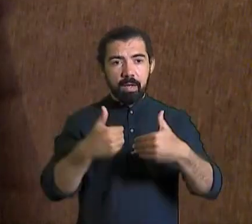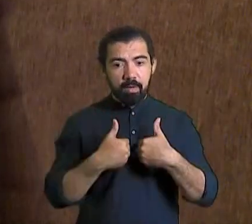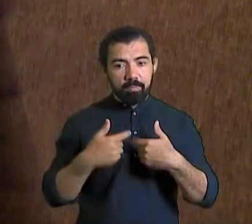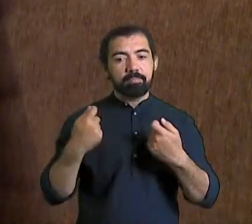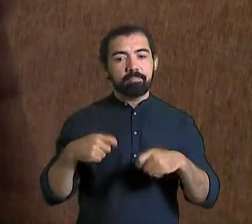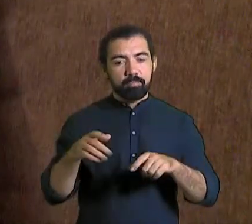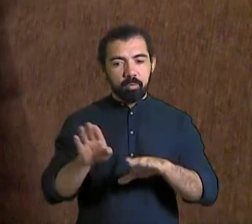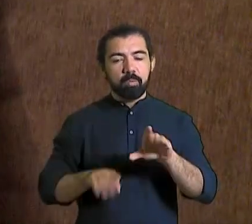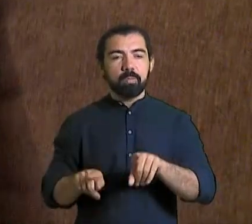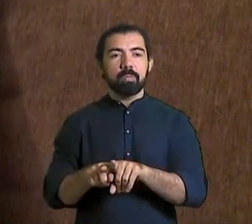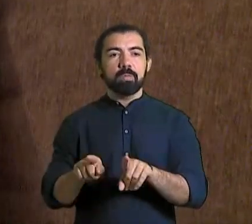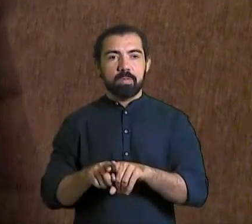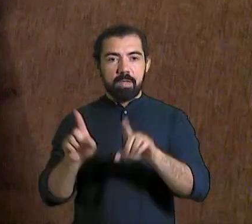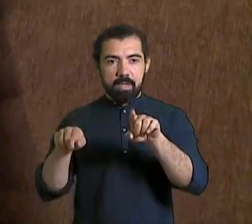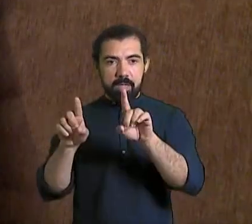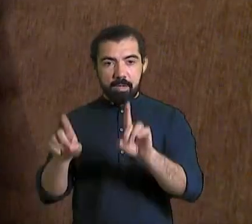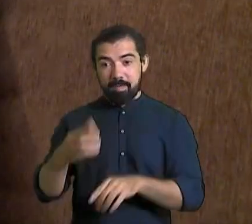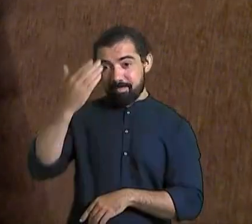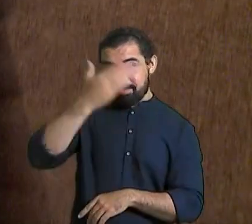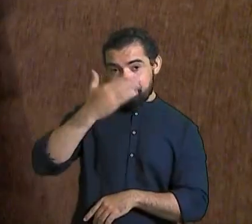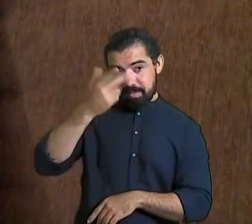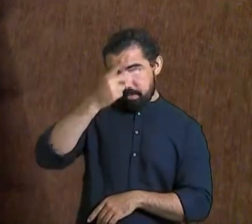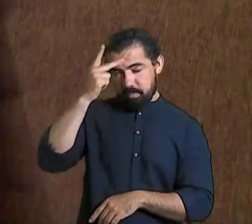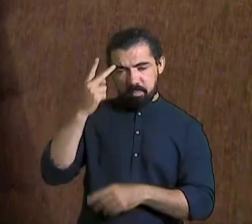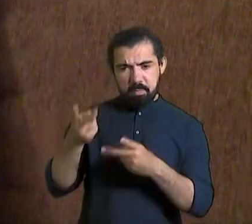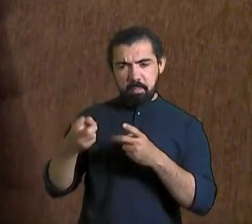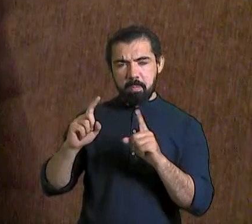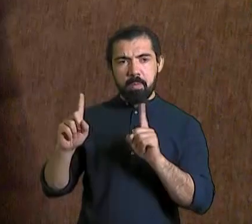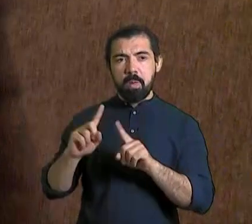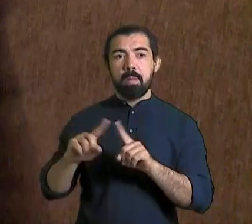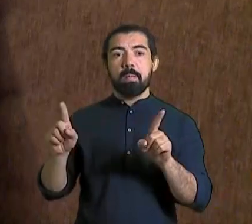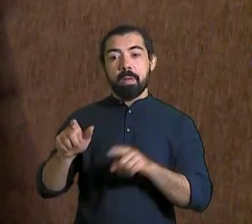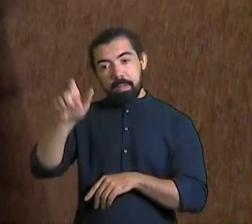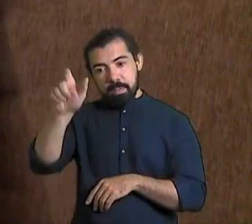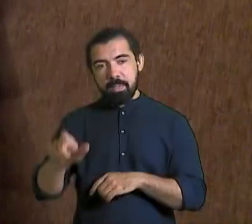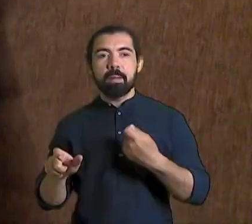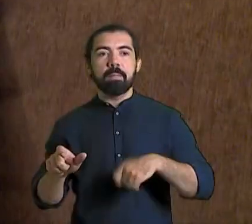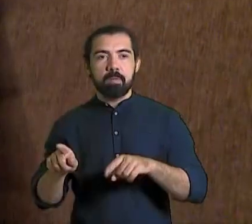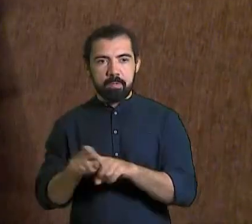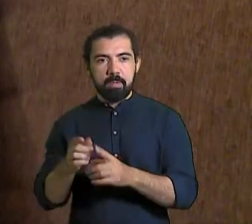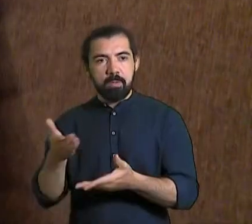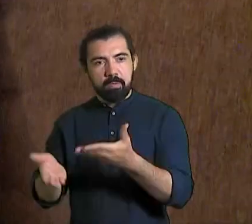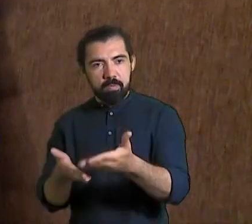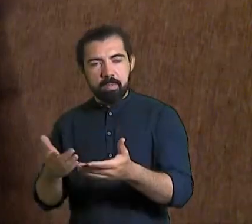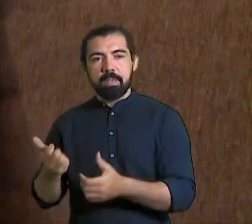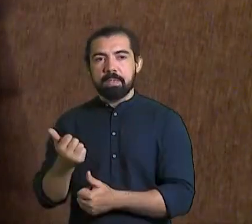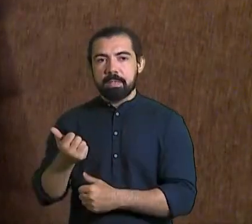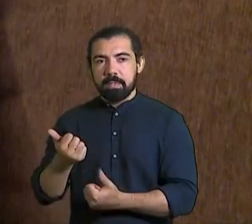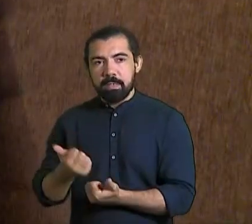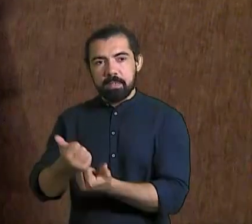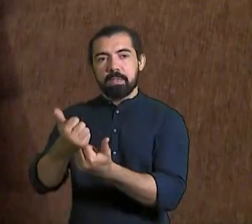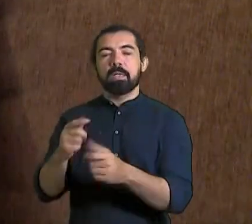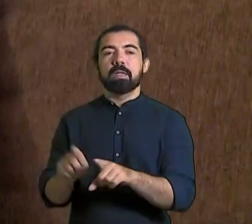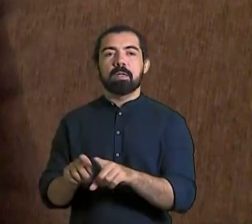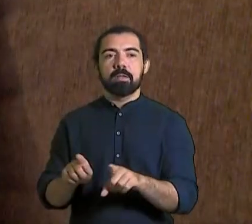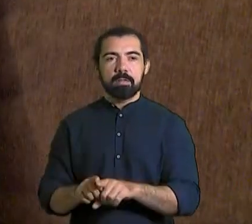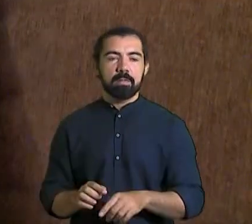que é uma deficiência invisível, né? Muitas vezes você não percebe, mas que essas pessoas precisam de cuidado, precisam de assistência também.